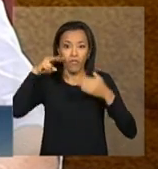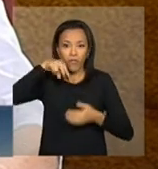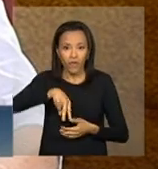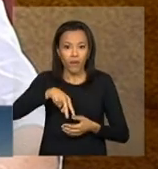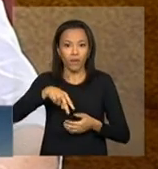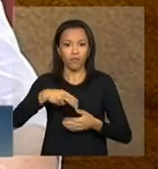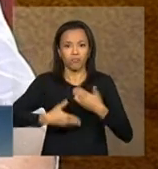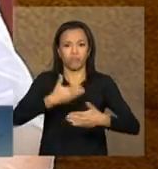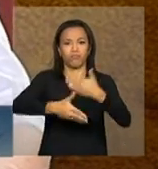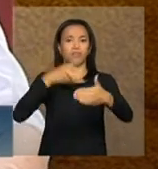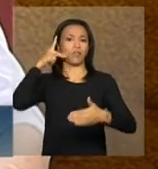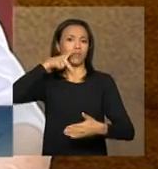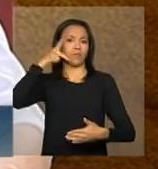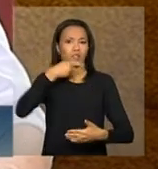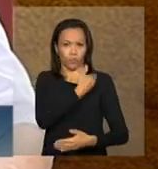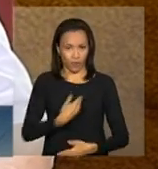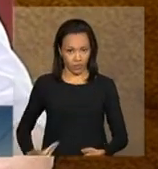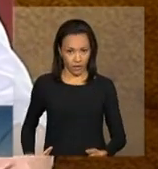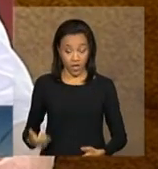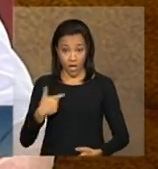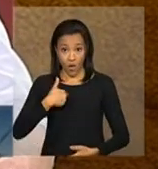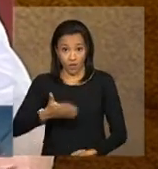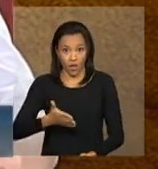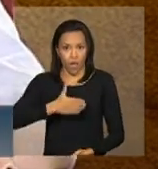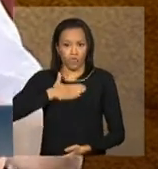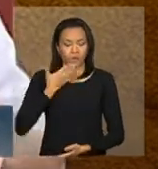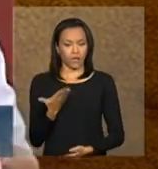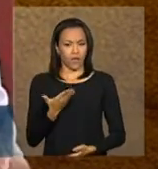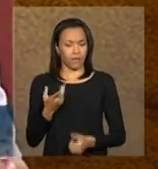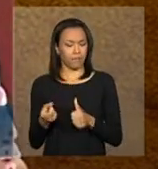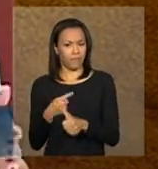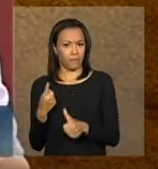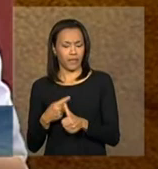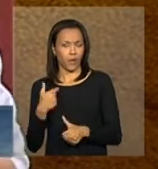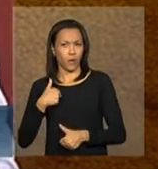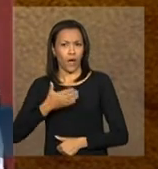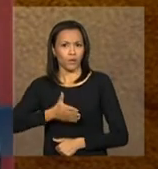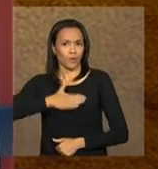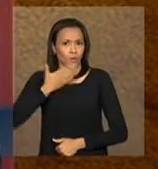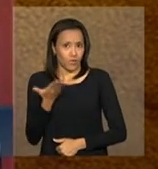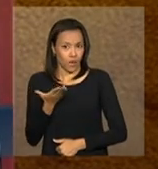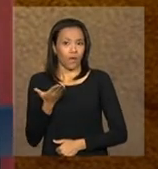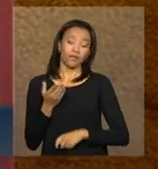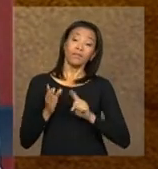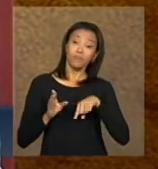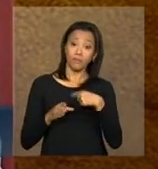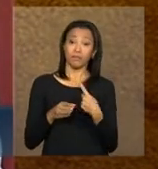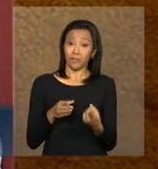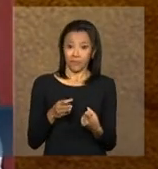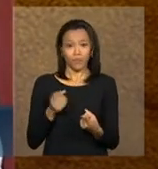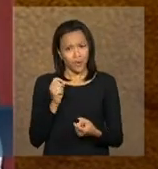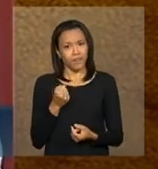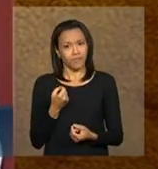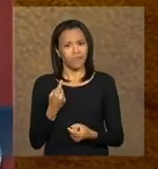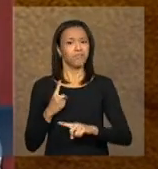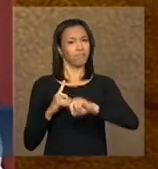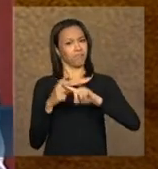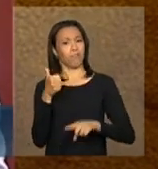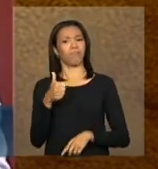E eu fiquei extremamente assustada com aquilo. Primeiro, de um lado, eu fiquei assustada, por um lado, e foi altamente